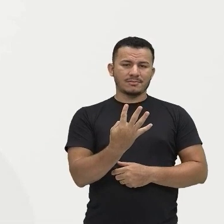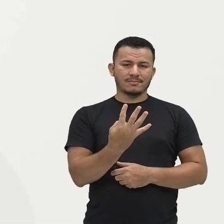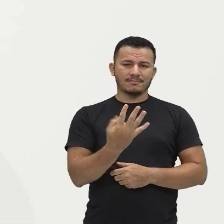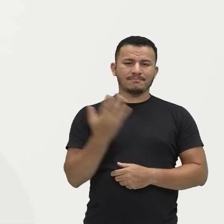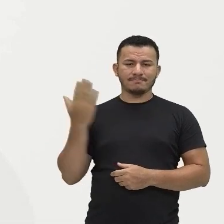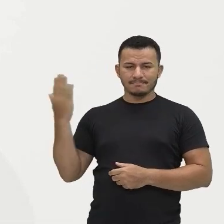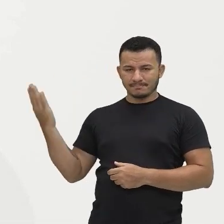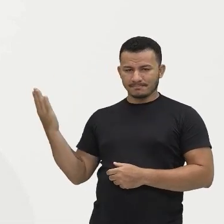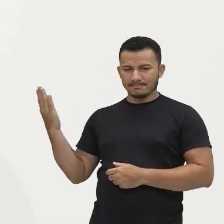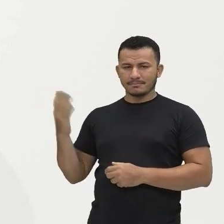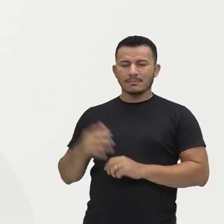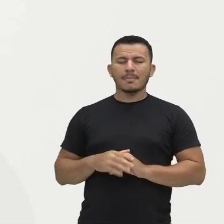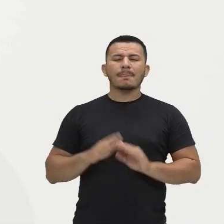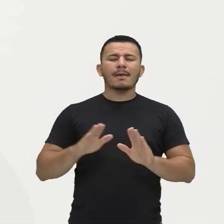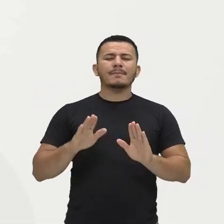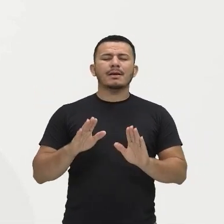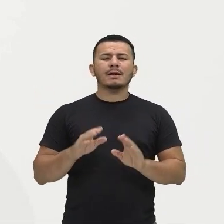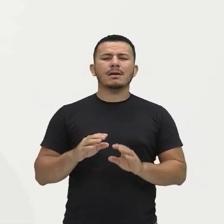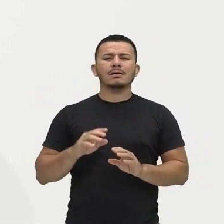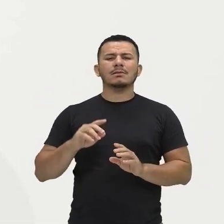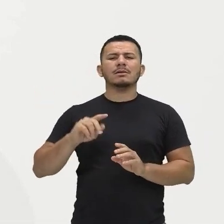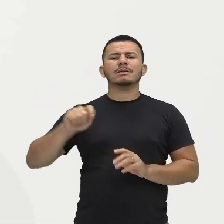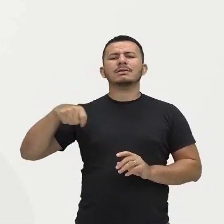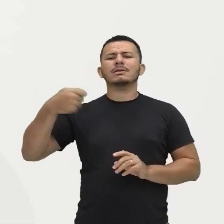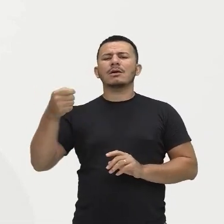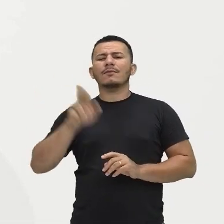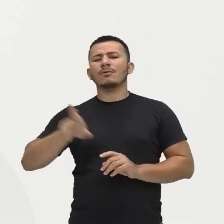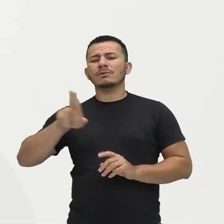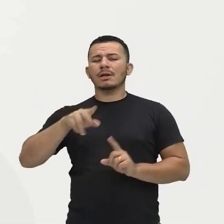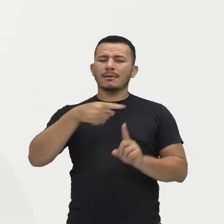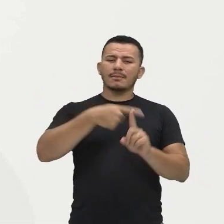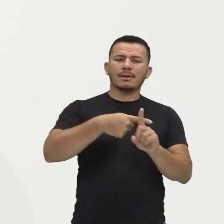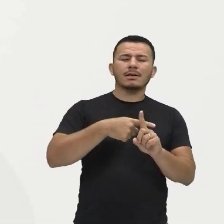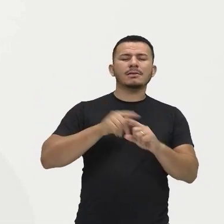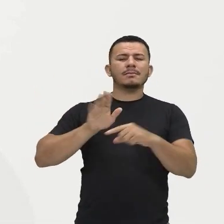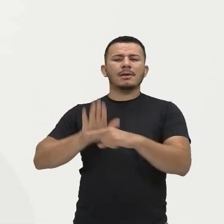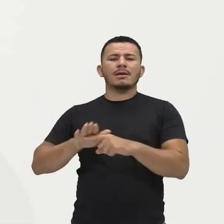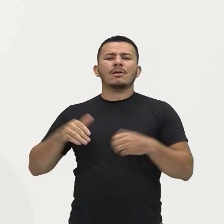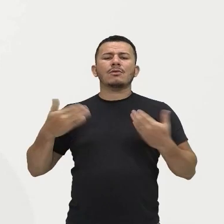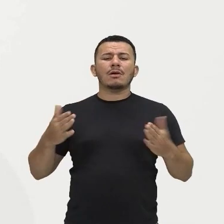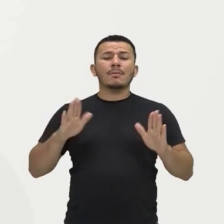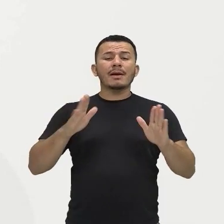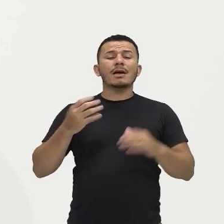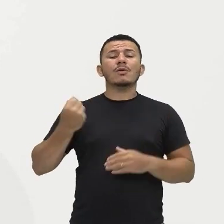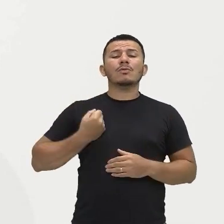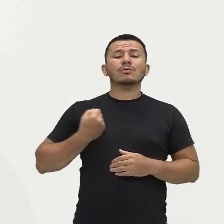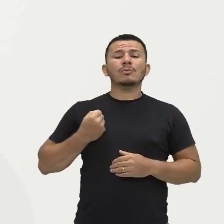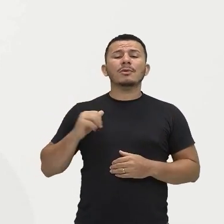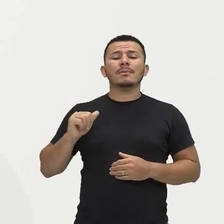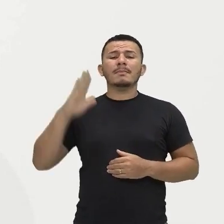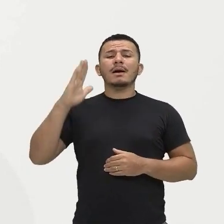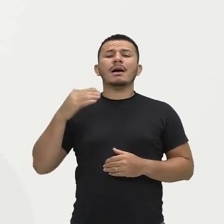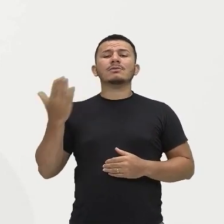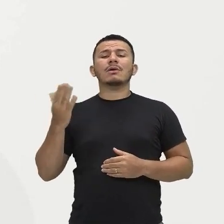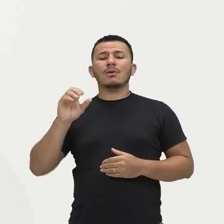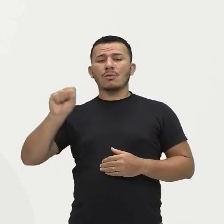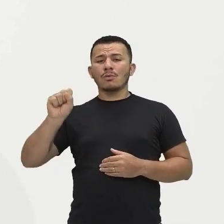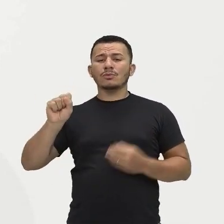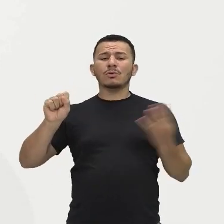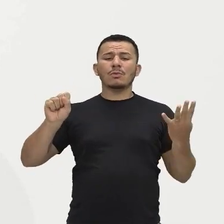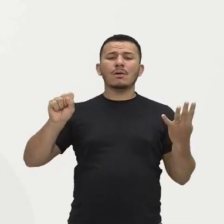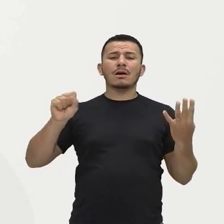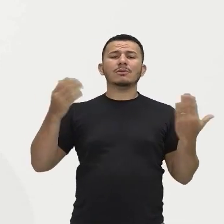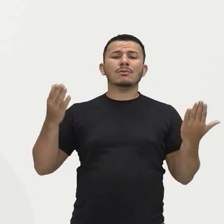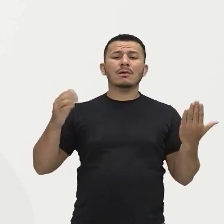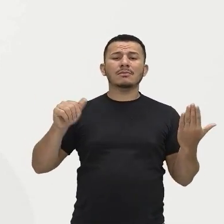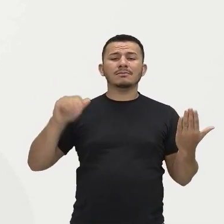Aí você vai perguntar, mas que sinal eu vou pôr? Meu povo, qual é o maior em módulo? Ou valor absoluto?